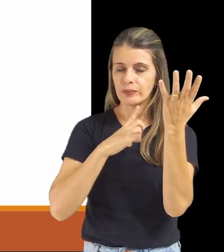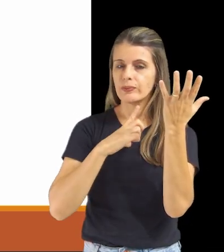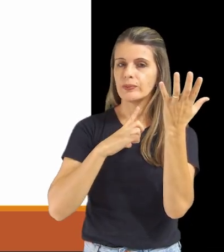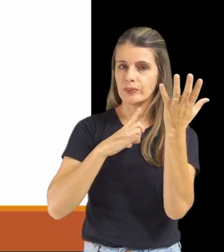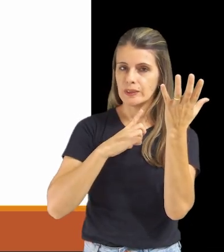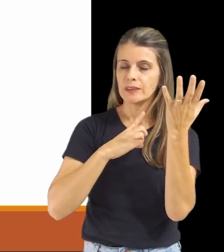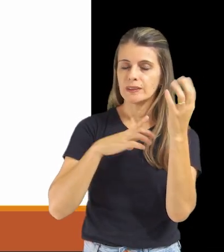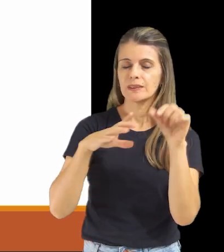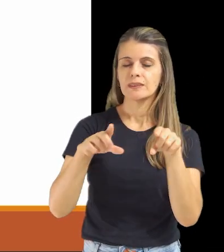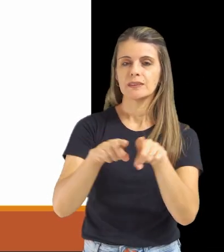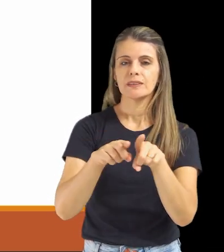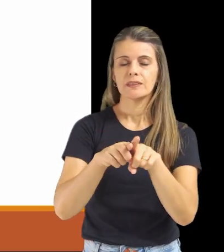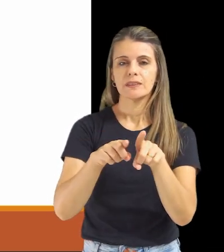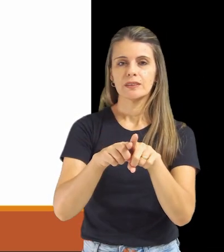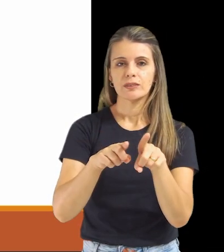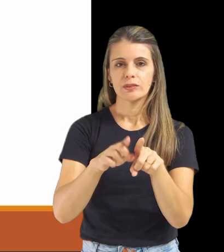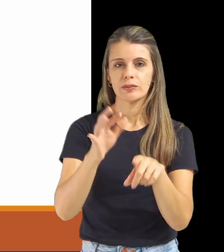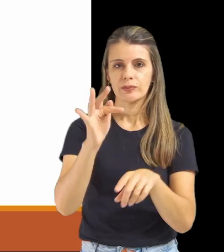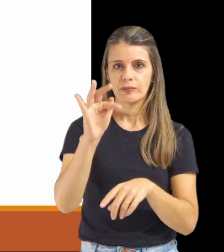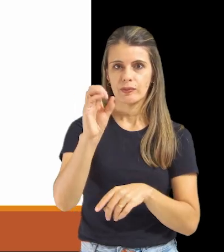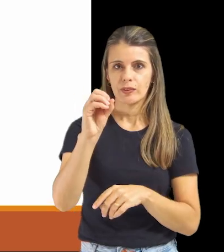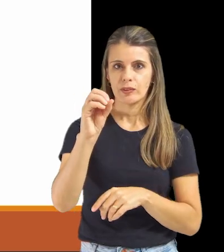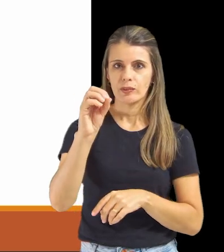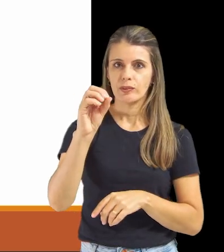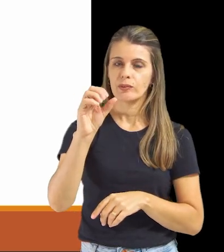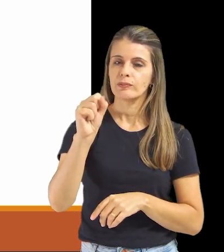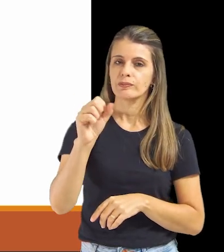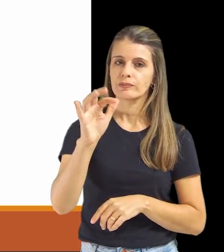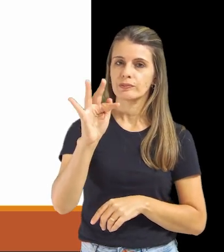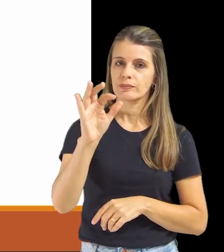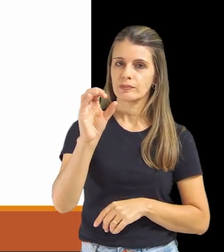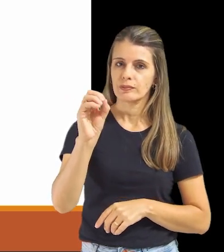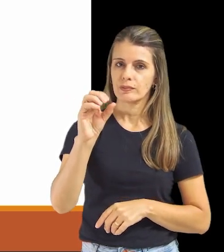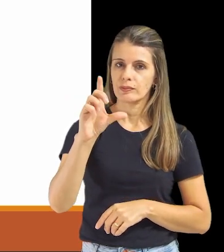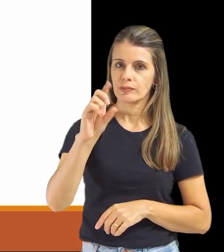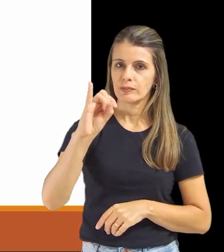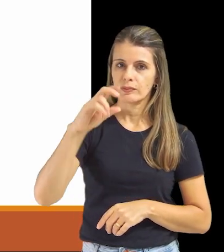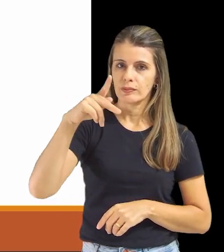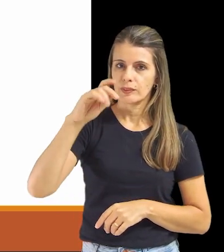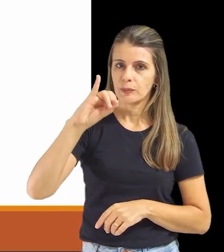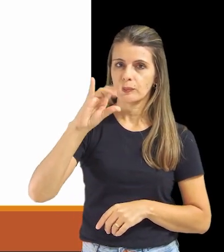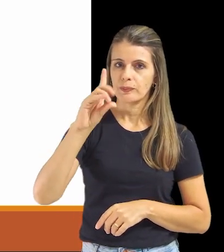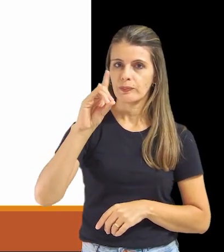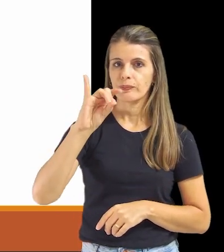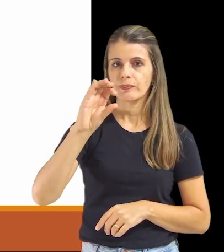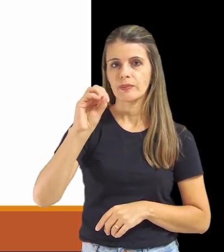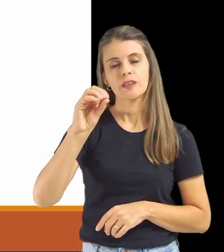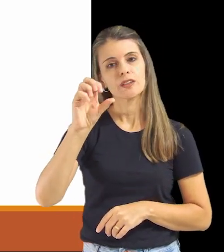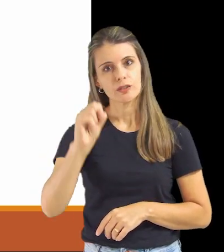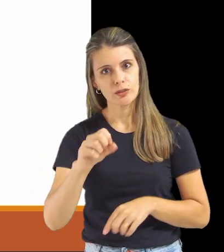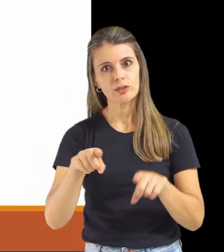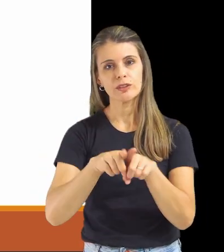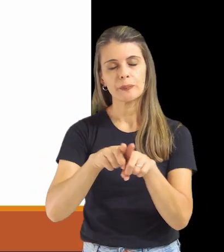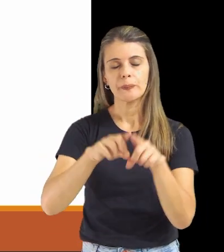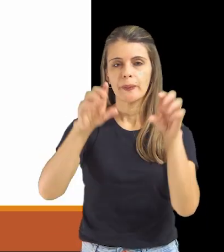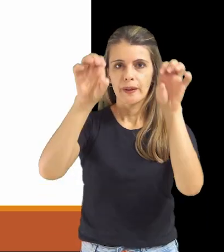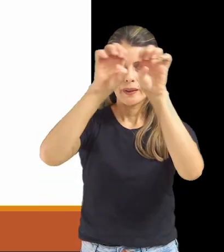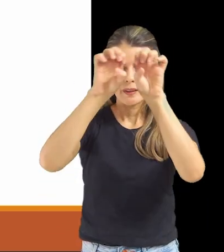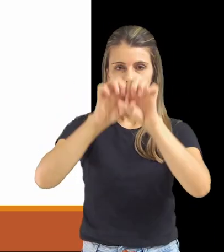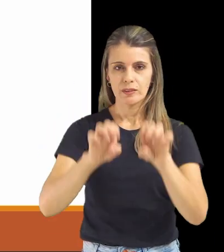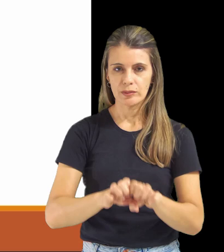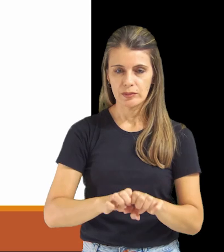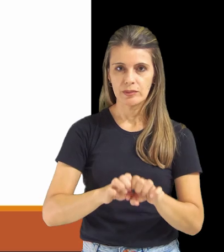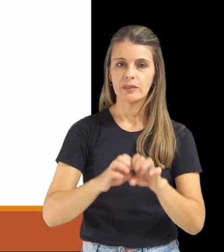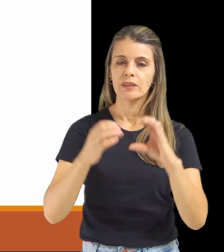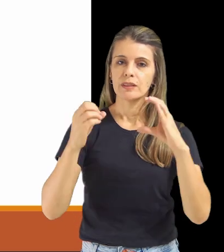as folhas. Os fosfolipídios, que são presentes nas membranas celulares, faz parte da estrutura celular. E